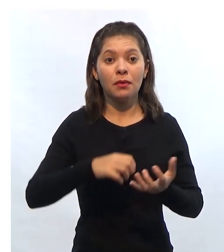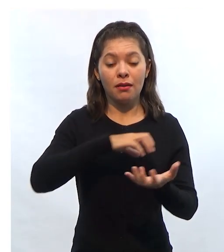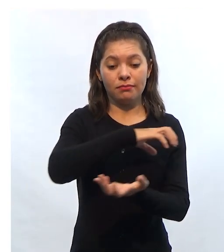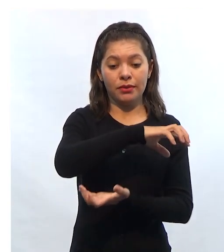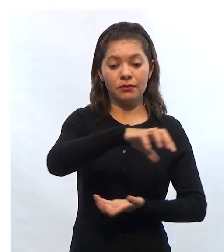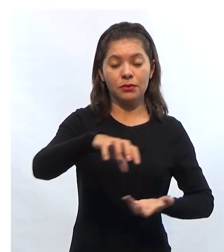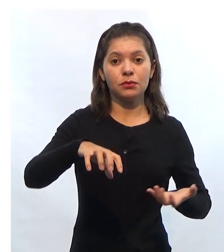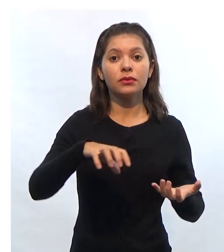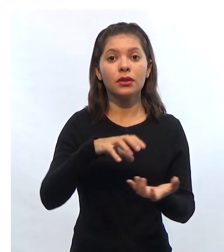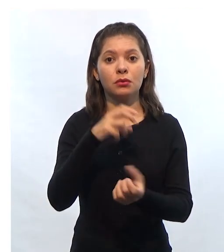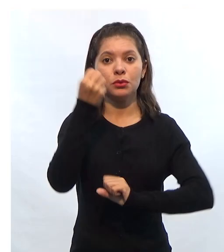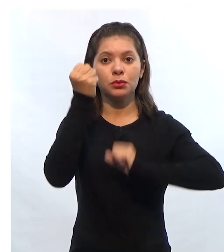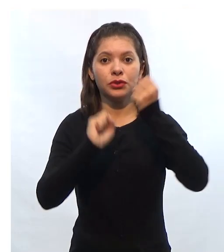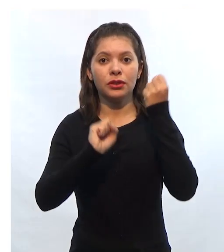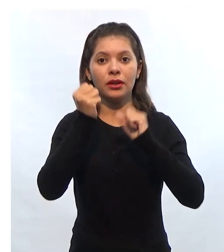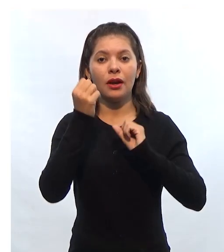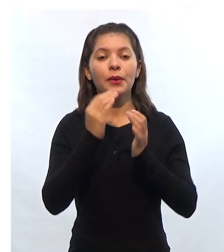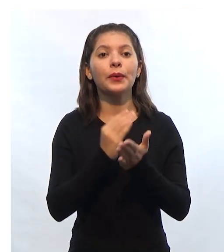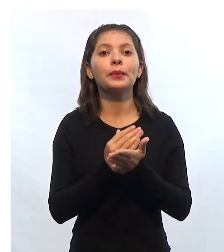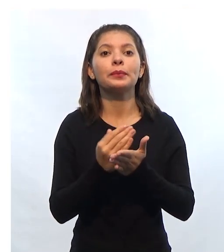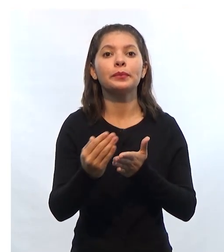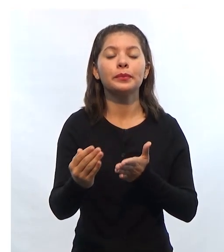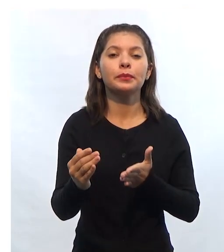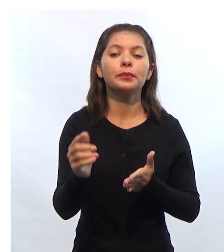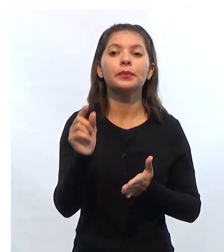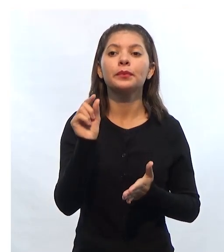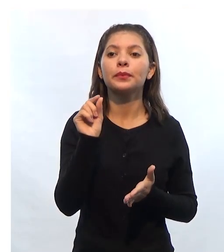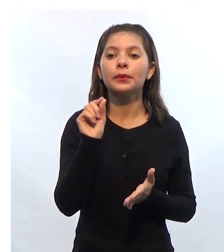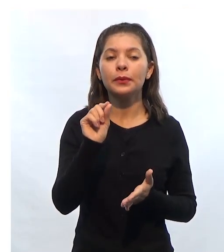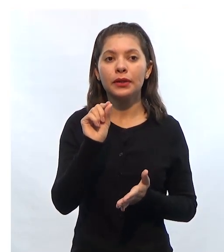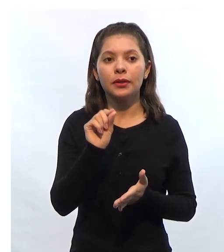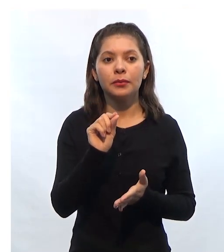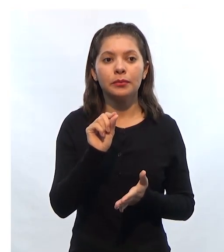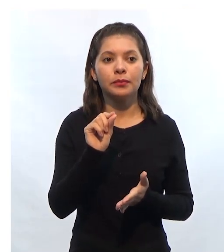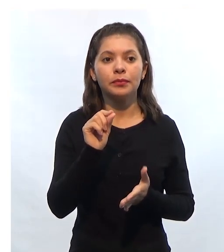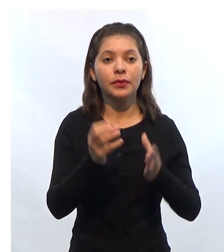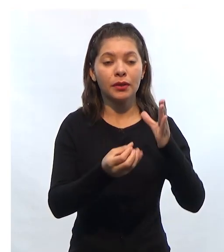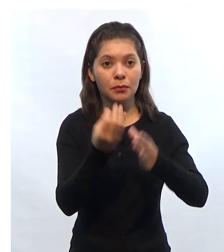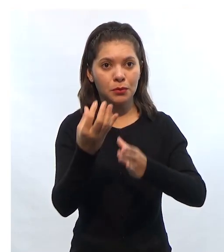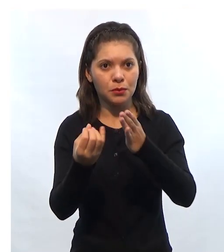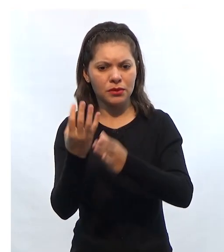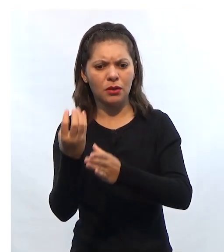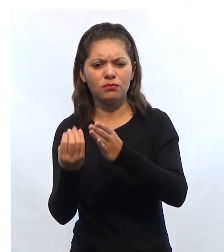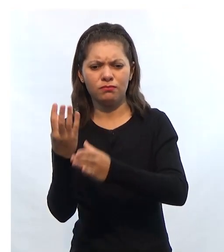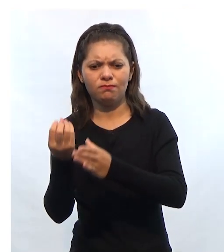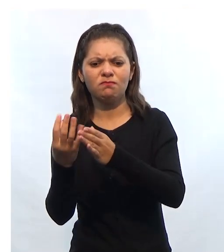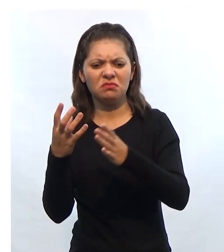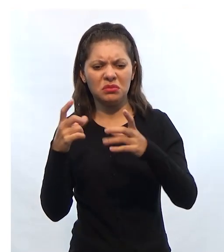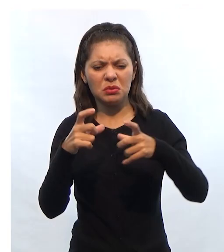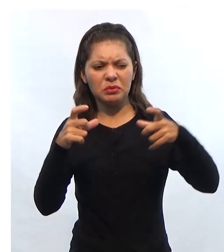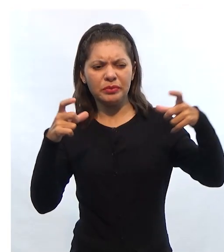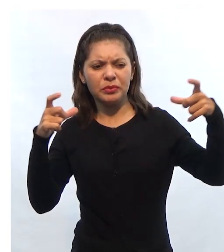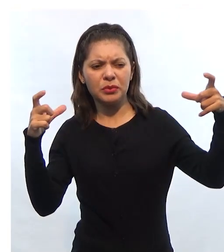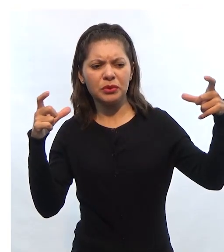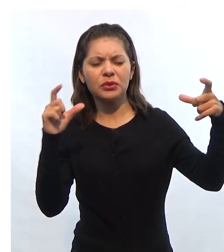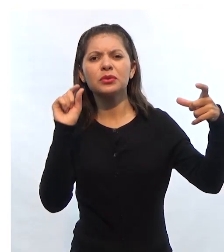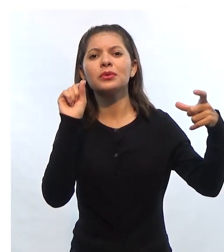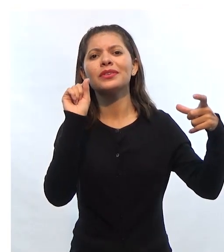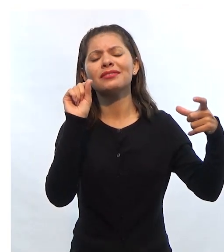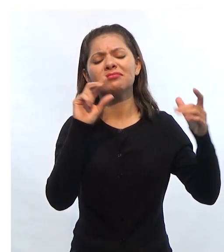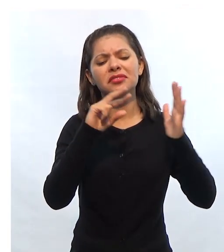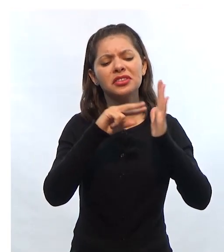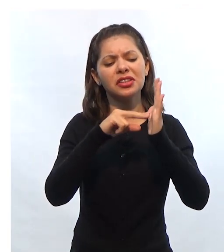Revolução Industrial, começou a produção em massa. O que é a produção